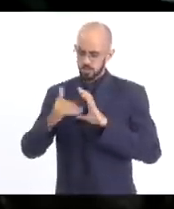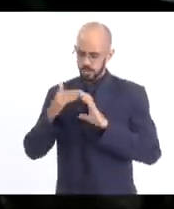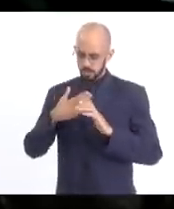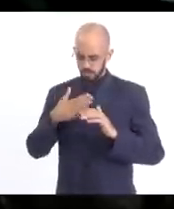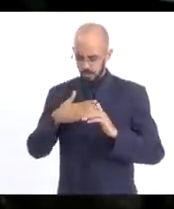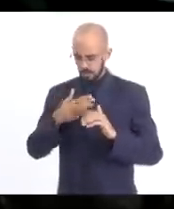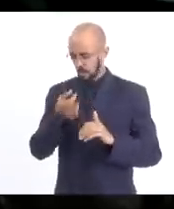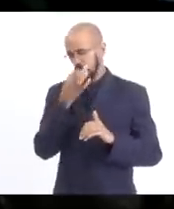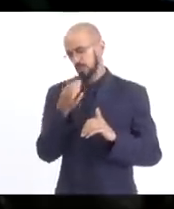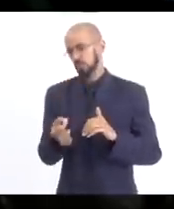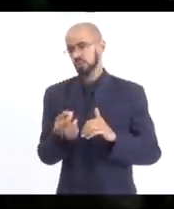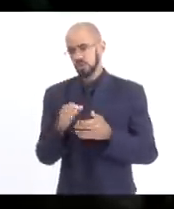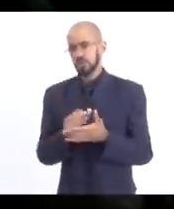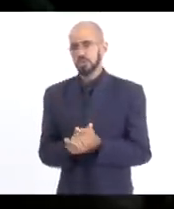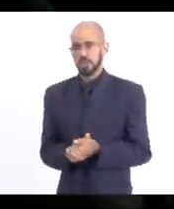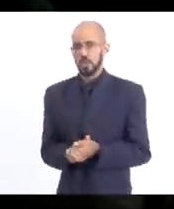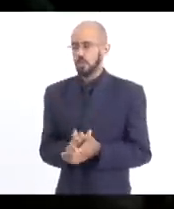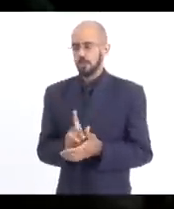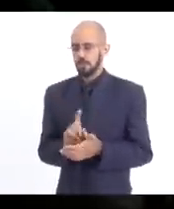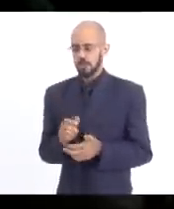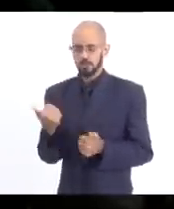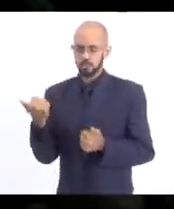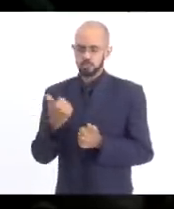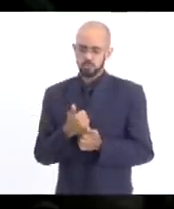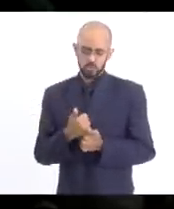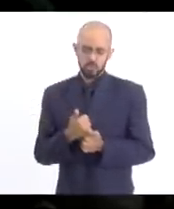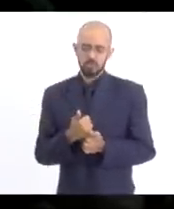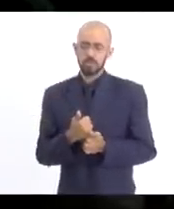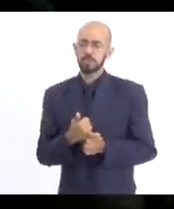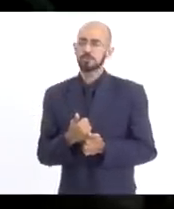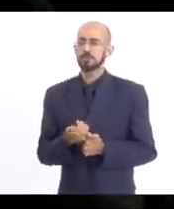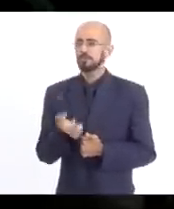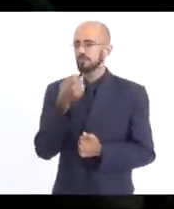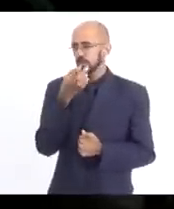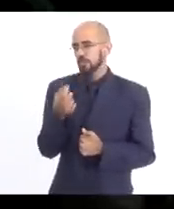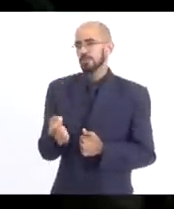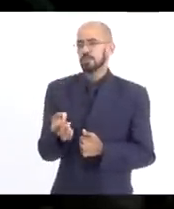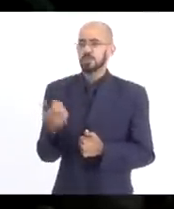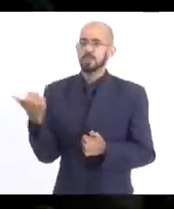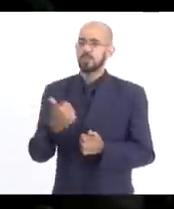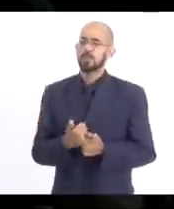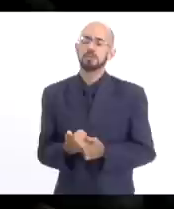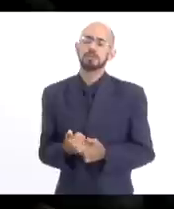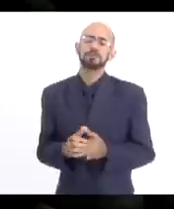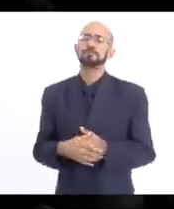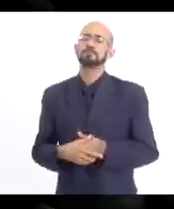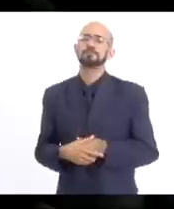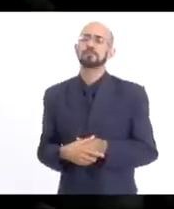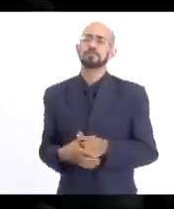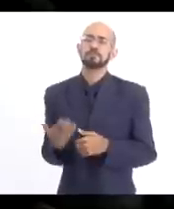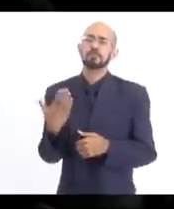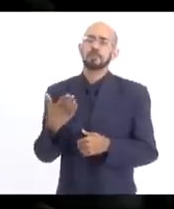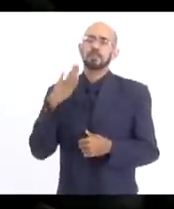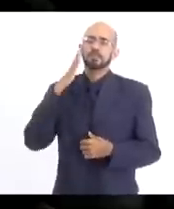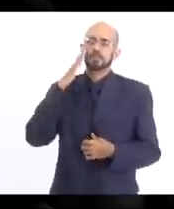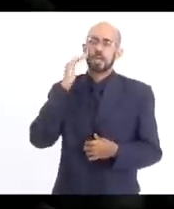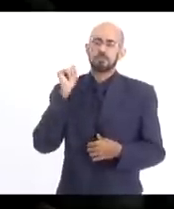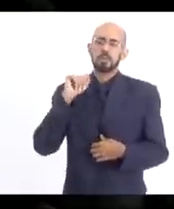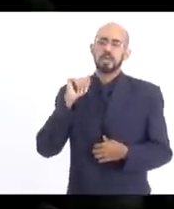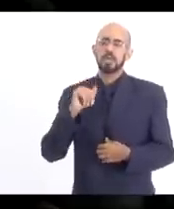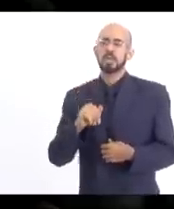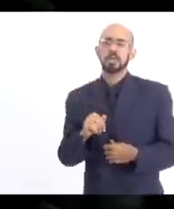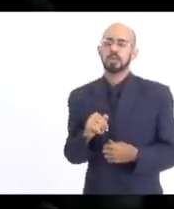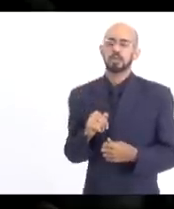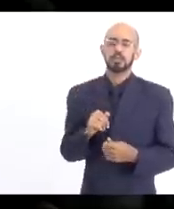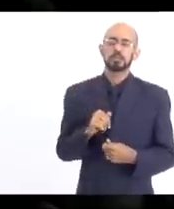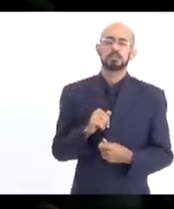uma sugestão, ainda não substitutivo, uma sugestão do substitutivo. E eu queria ouvir aqui.